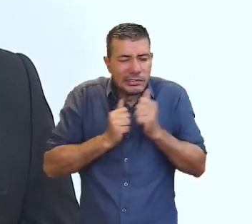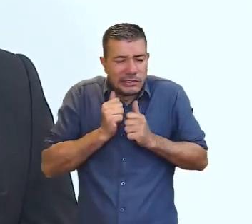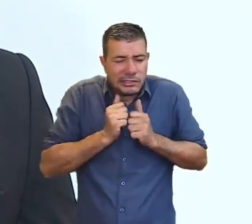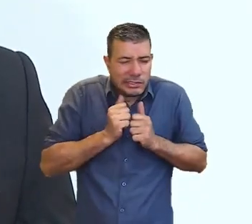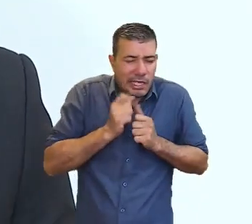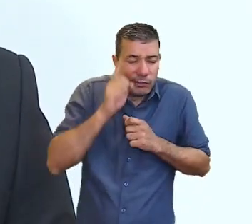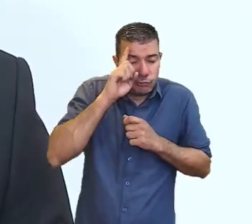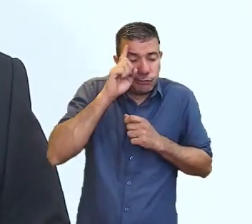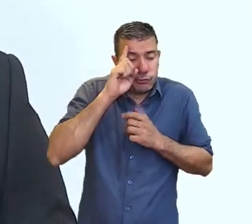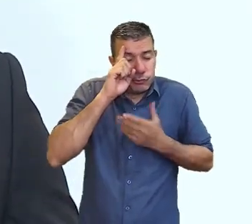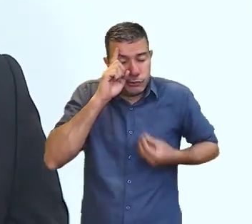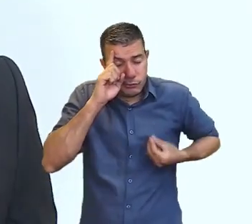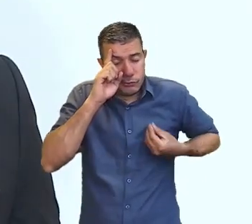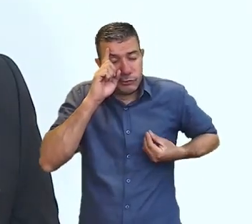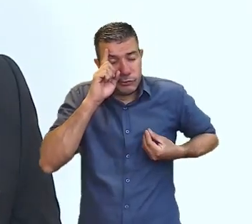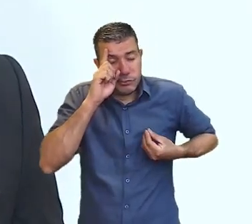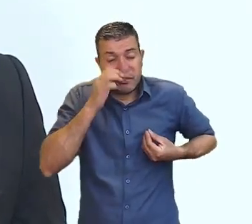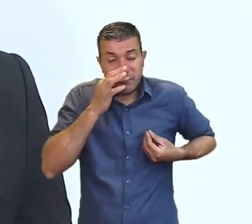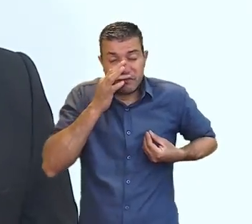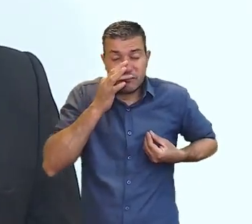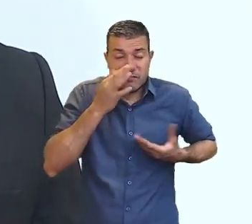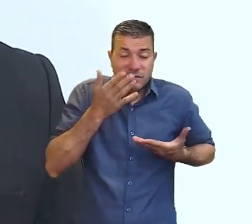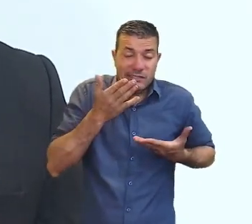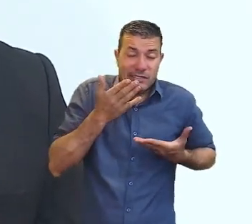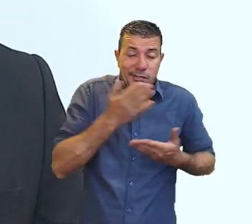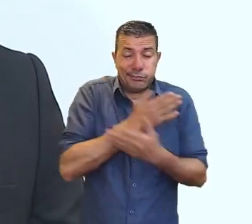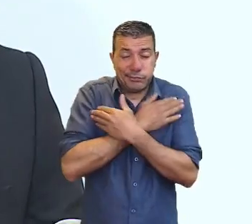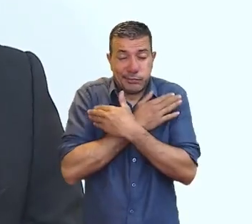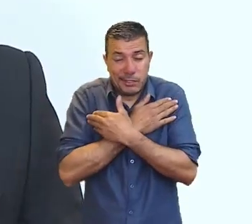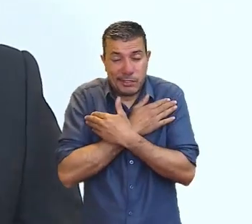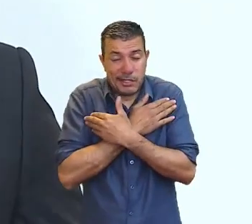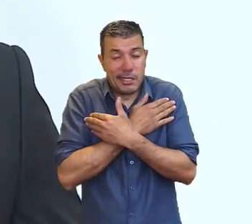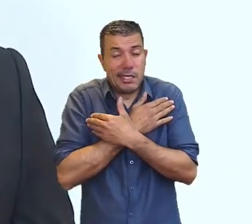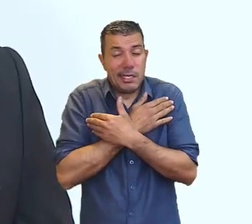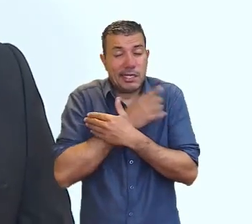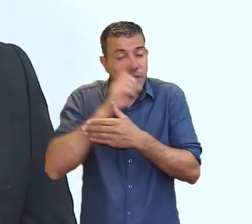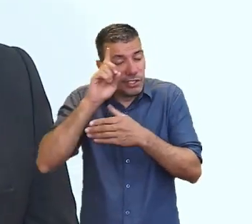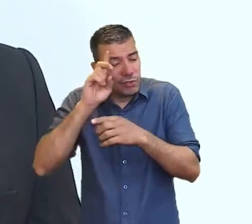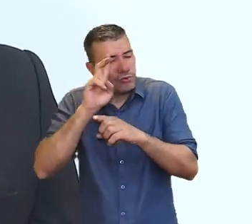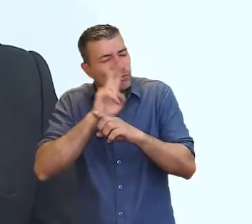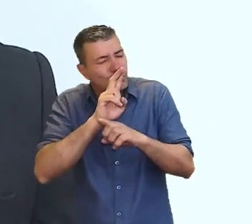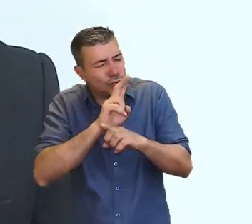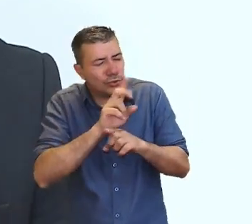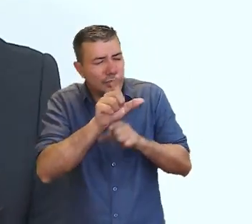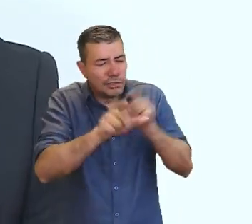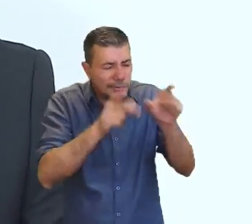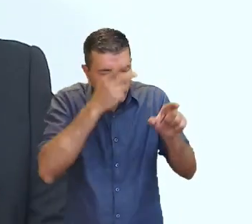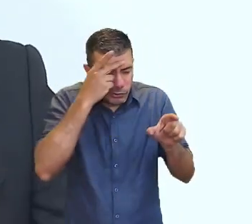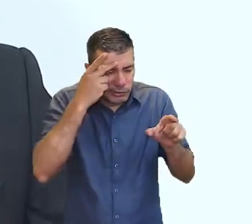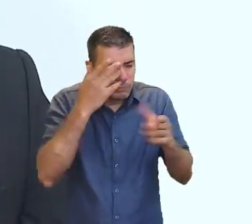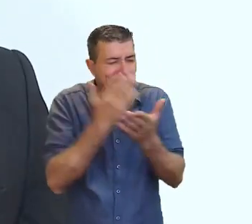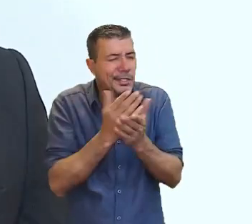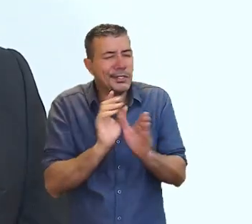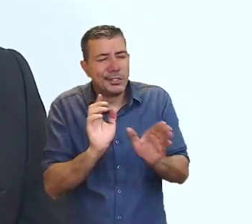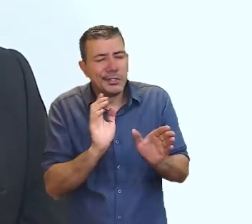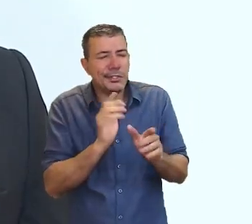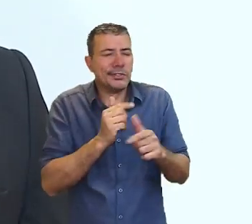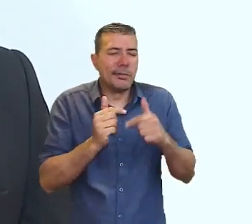um daqueles que porventura ficaram desempregados. O Senhor está ali cuidando, dando sabedoria aos